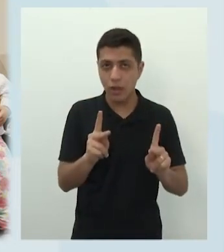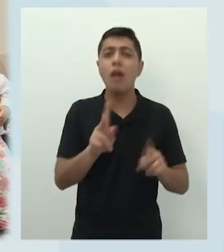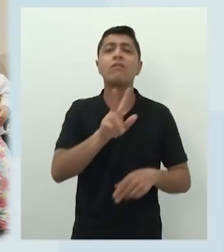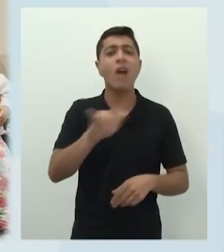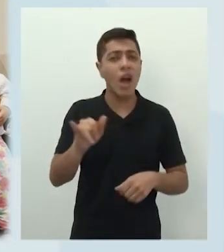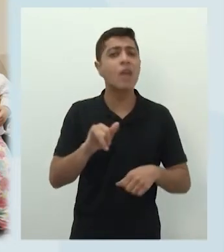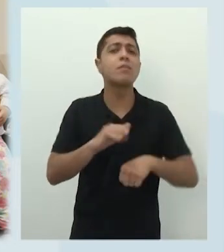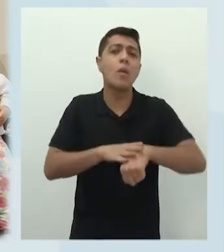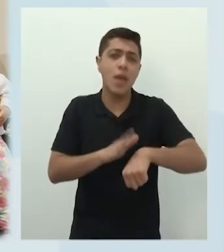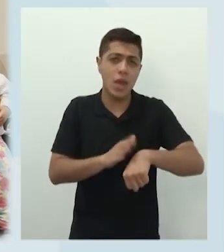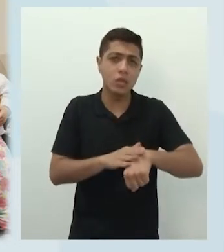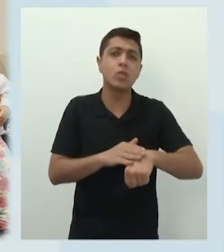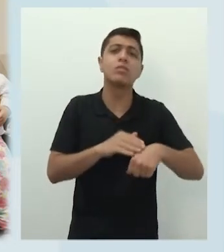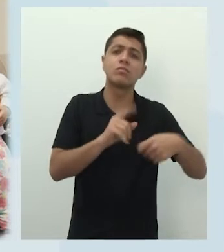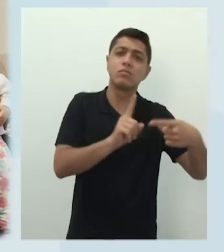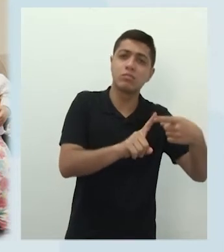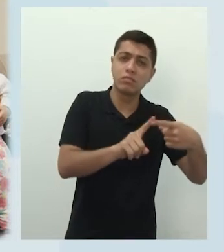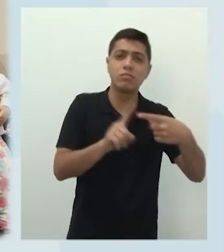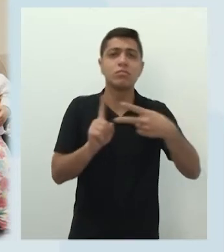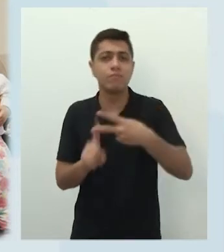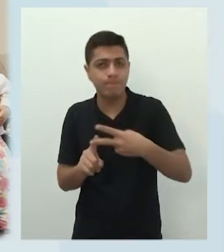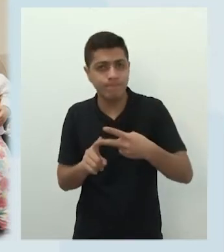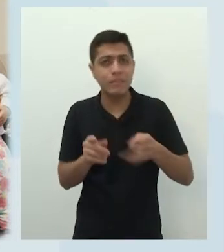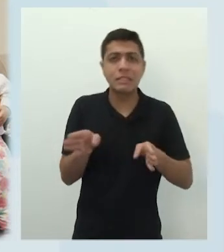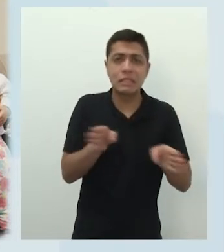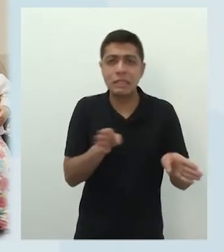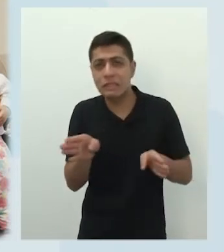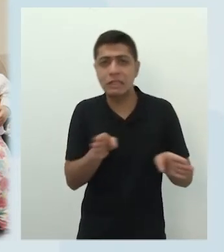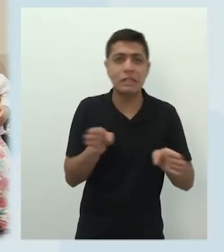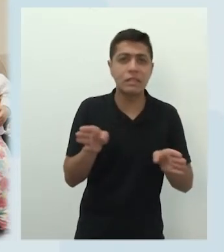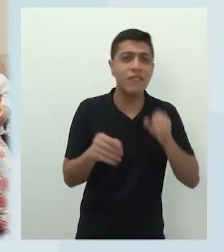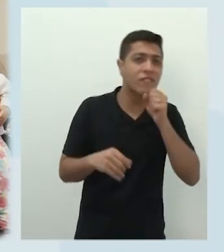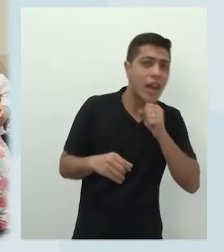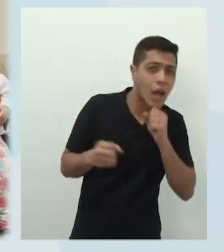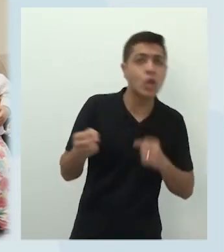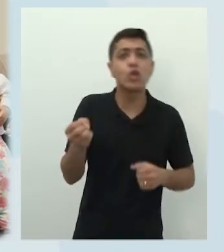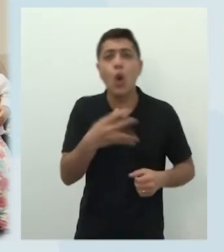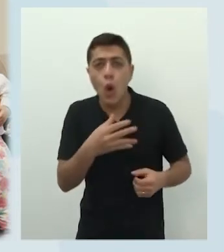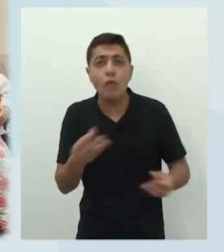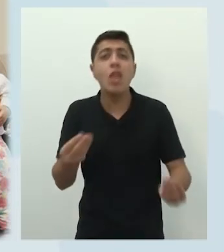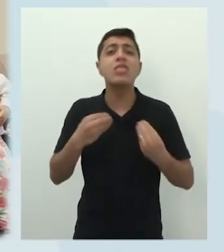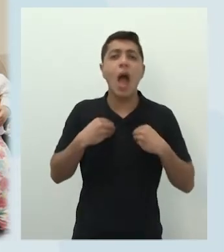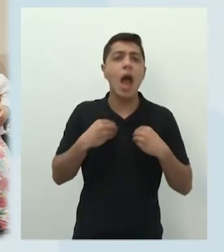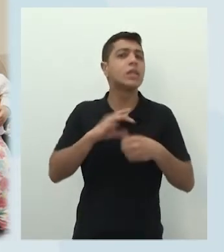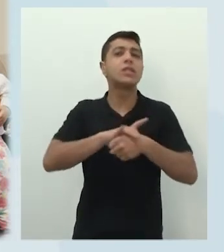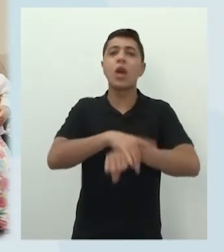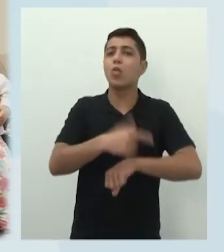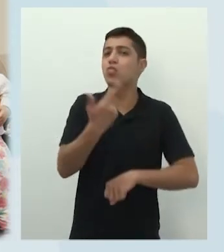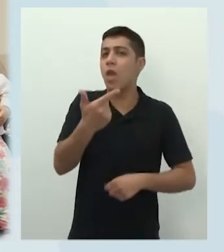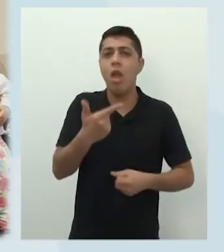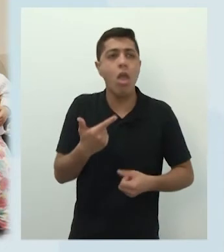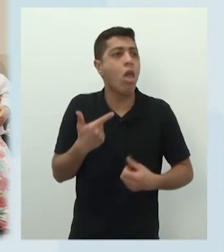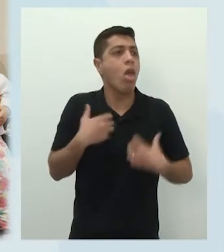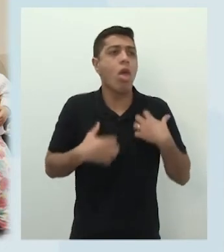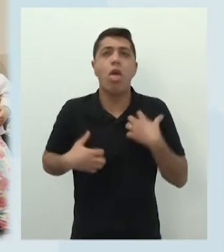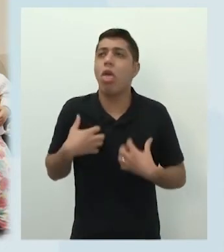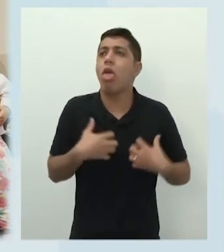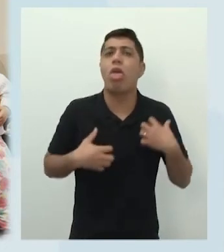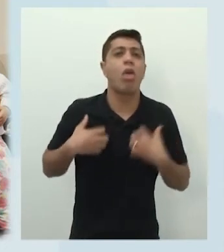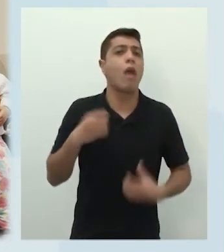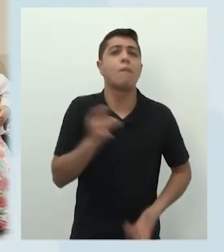dois momentos. Isso vai trazer insegurança, isso vai trazer medo, isso vai trazer algumas inquietações em todo mundo